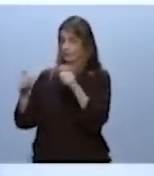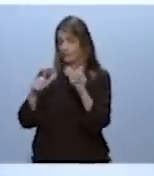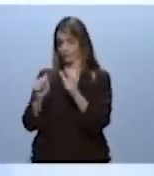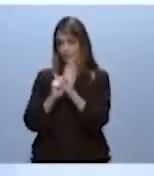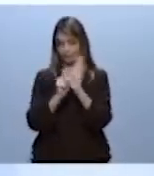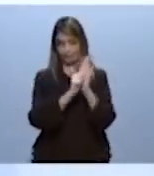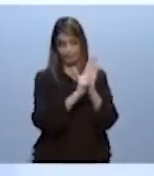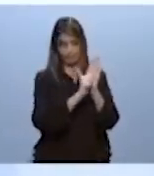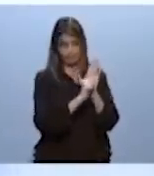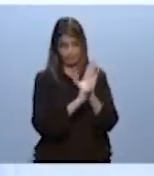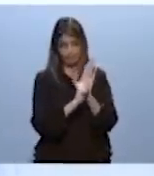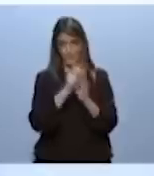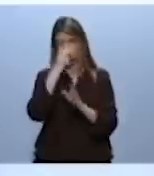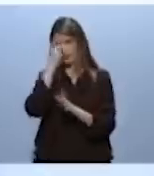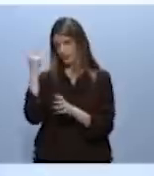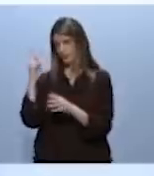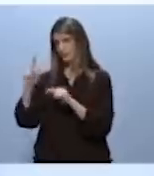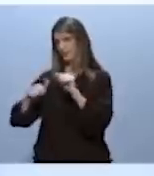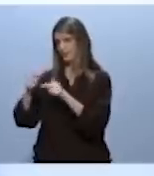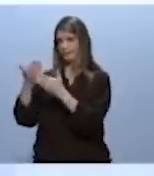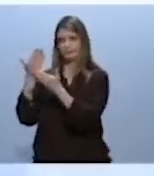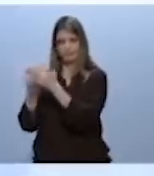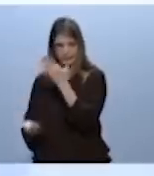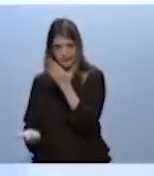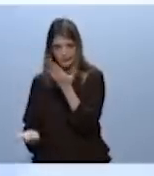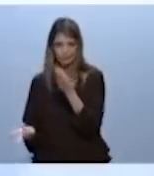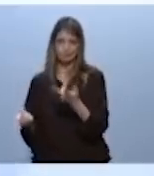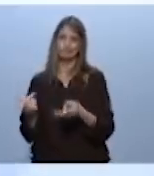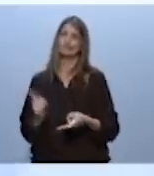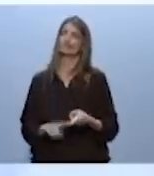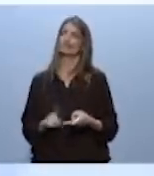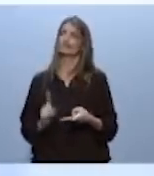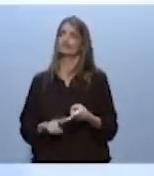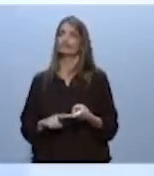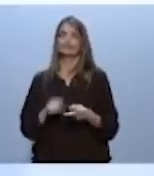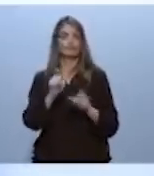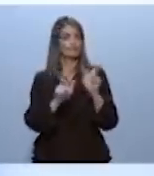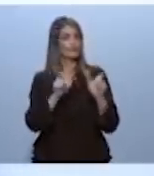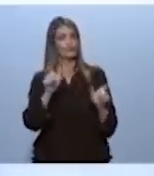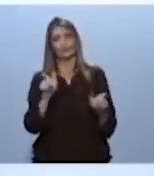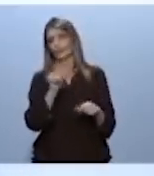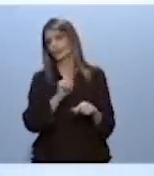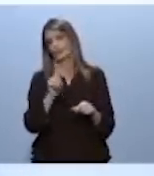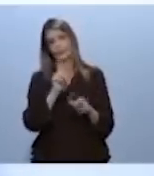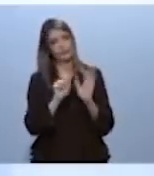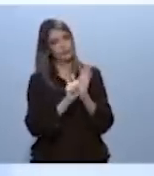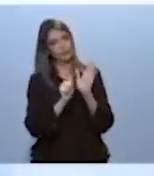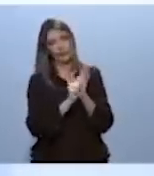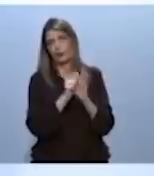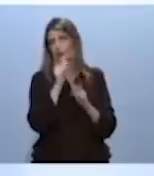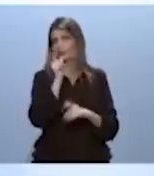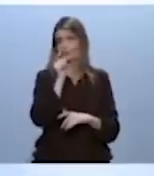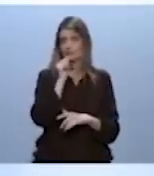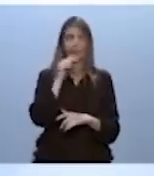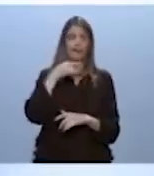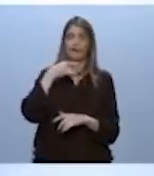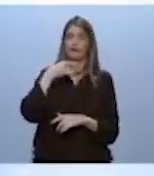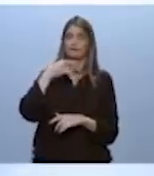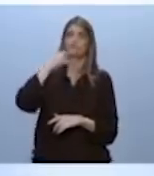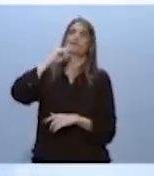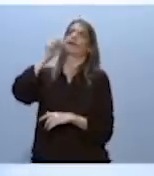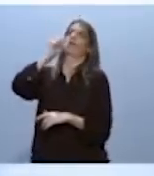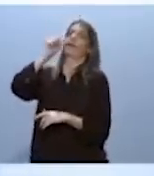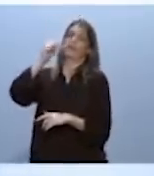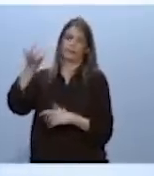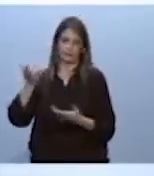situações diferentes pessoas que perderam o emprego pessoas que estão ali por uso de algum tipo de droga ou álcool nós temos